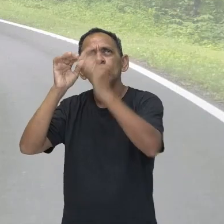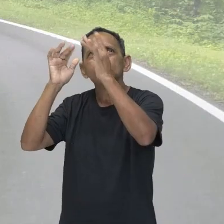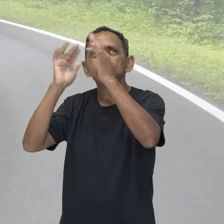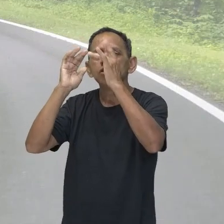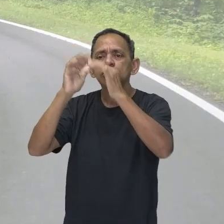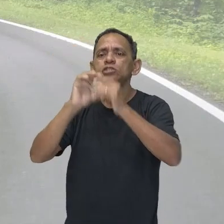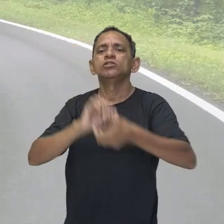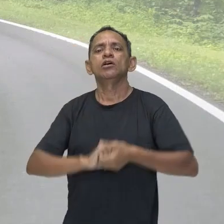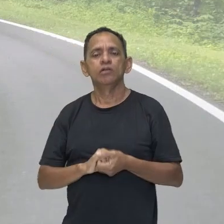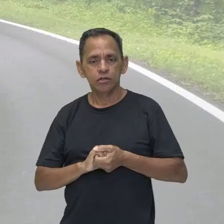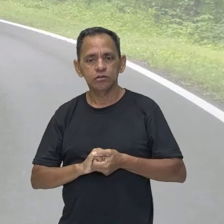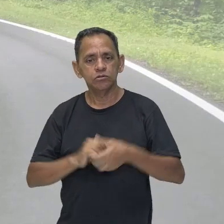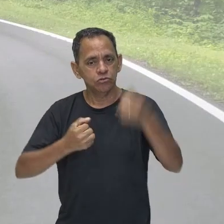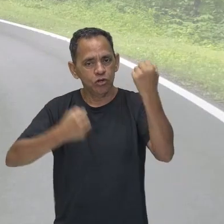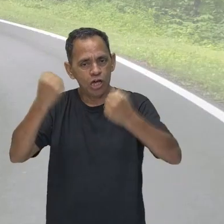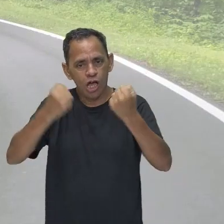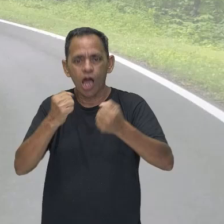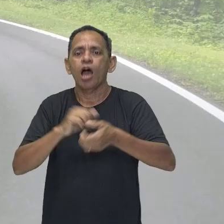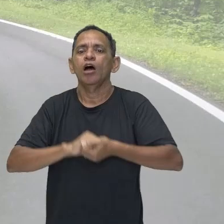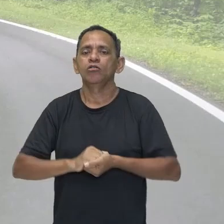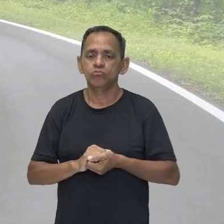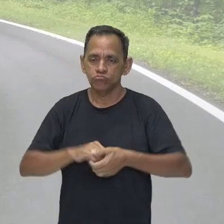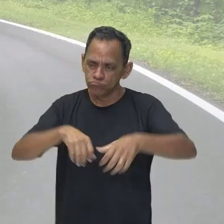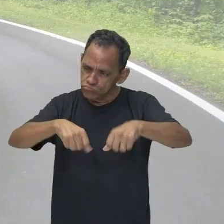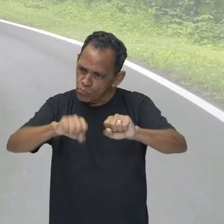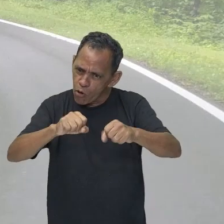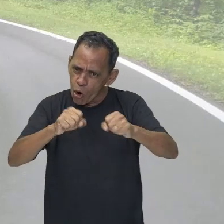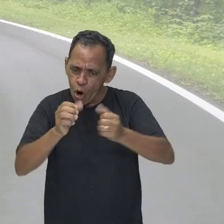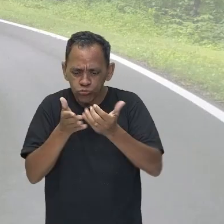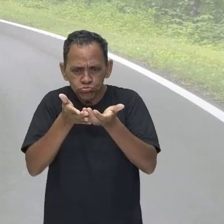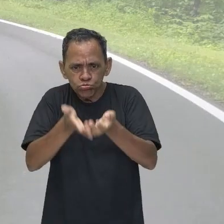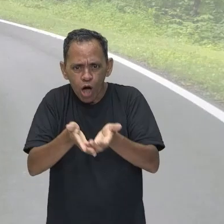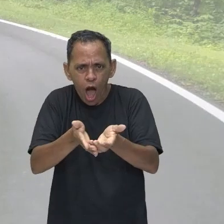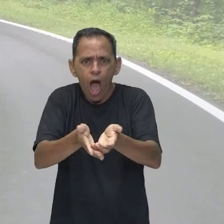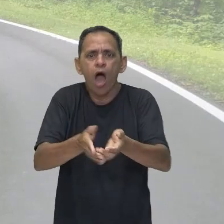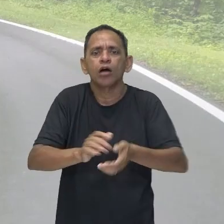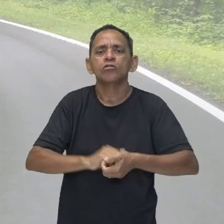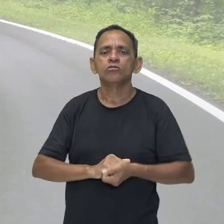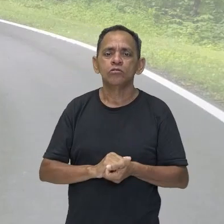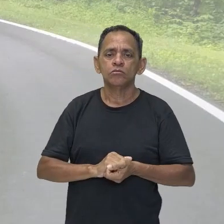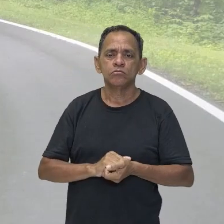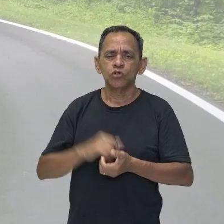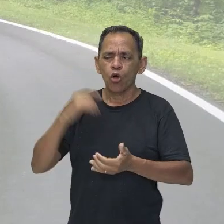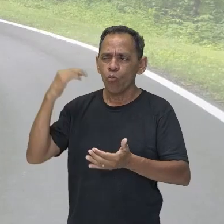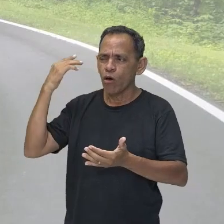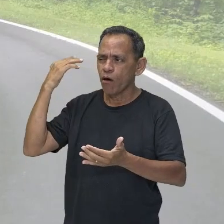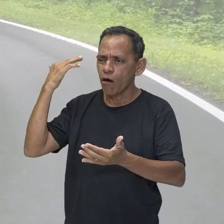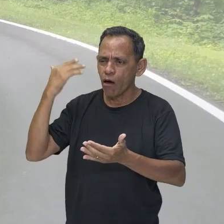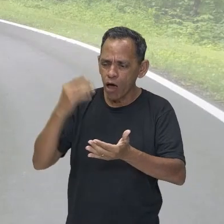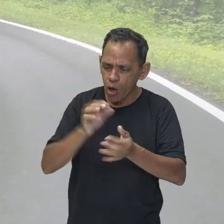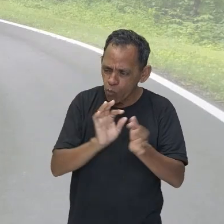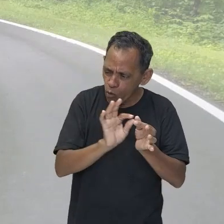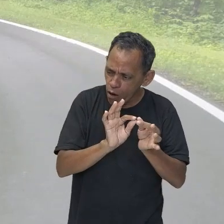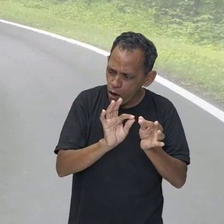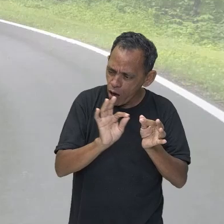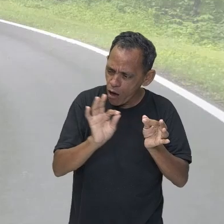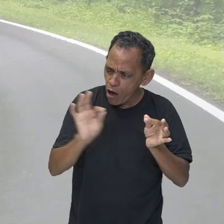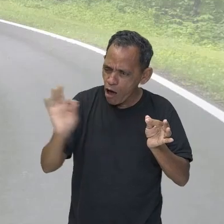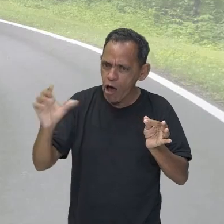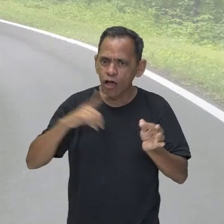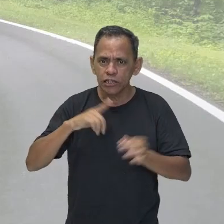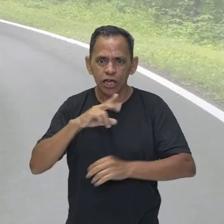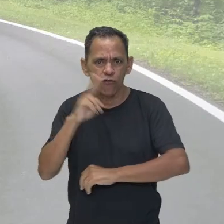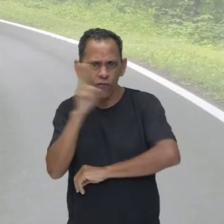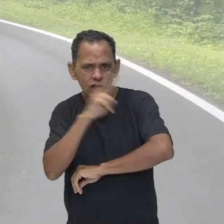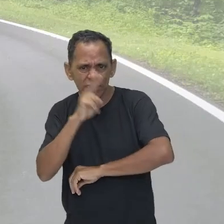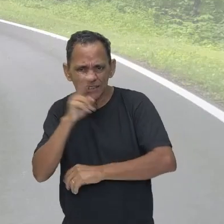num barco. Será que durante toda a trajetória de uma viagem, tu mantém a mesma velocidade